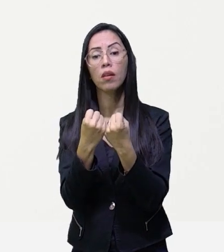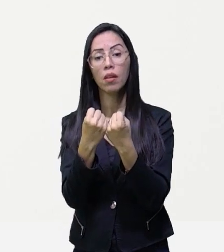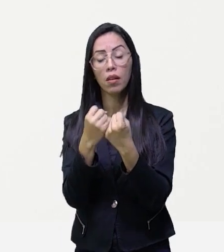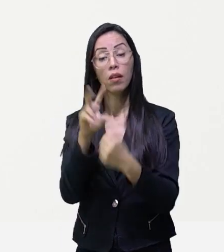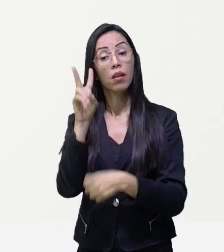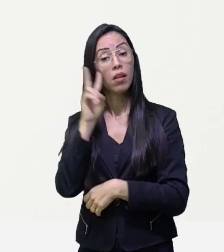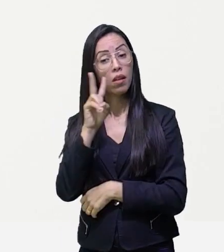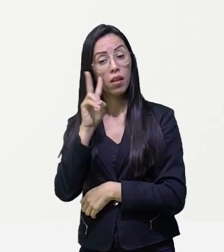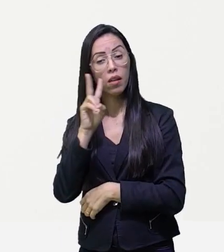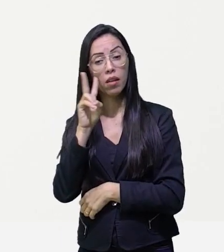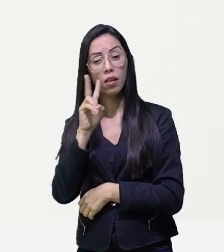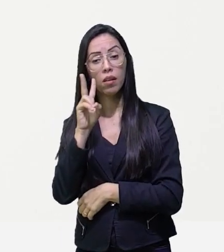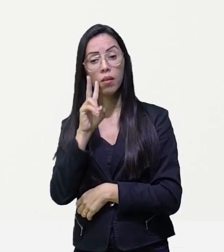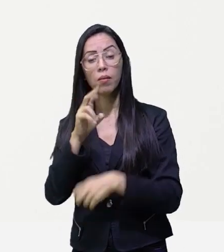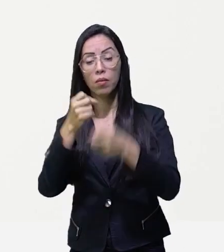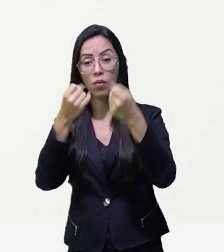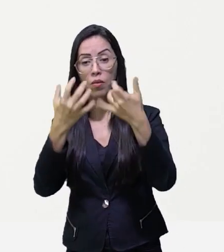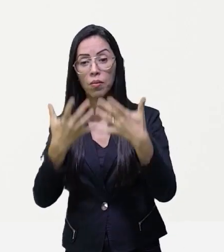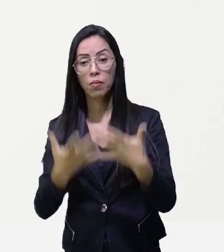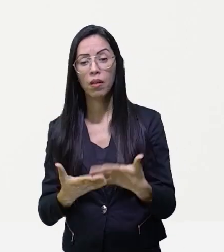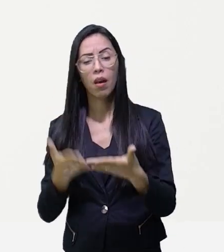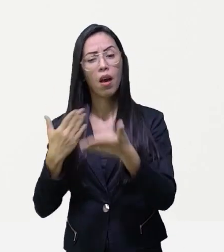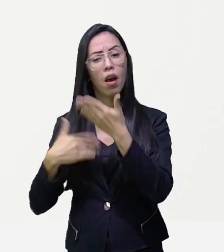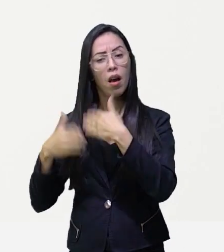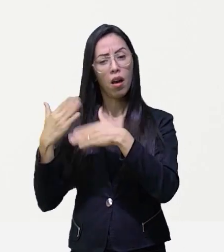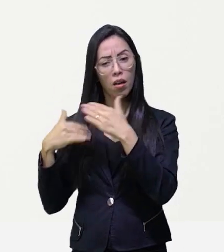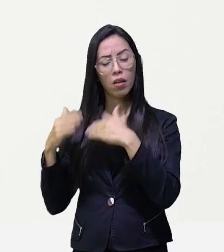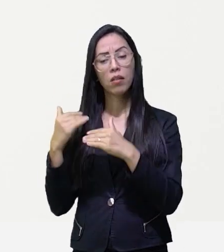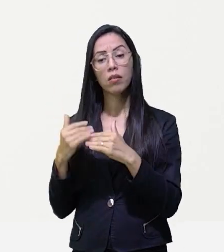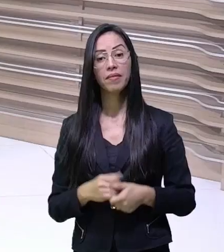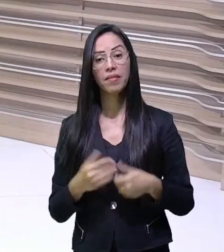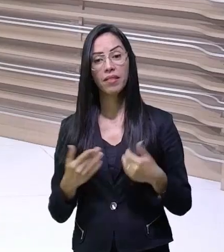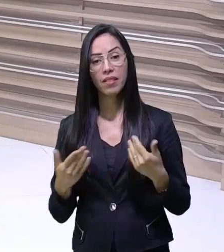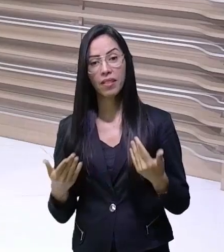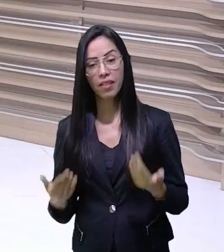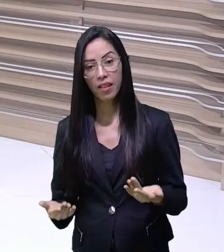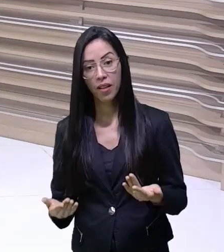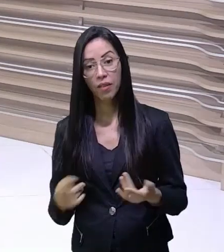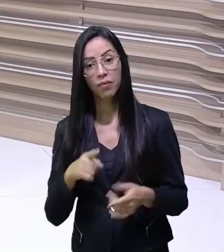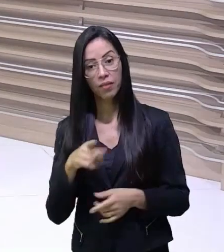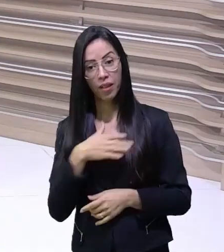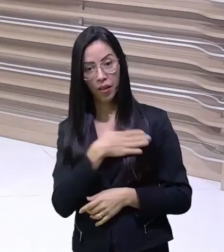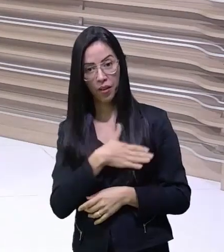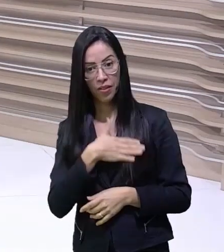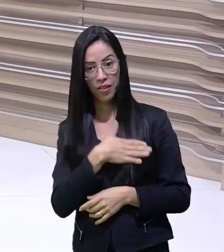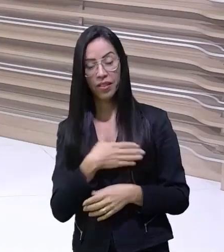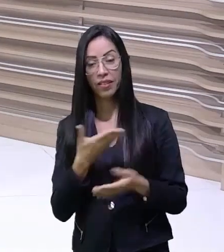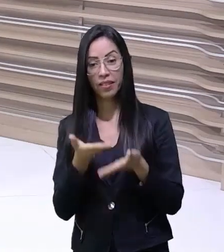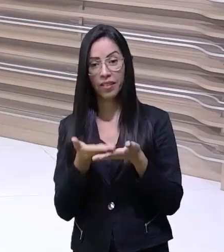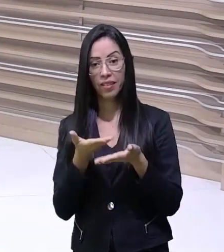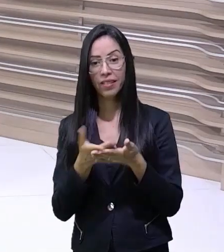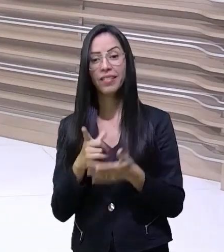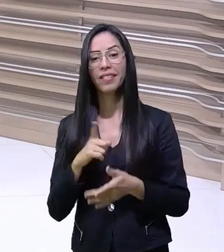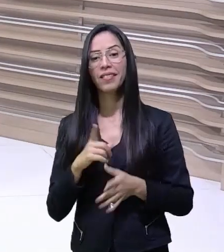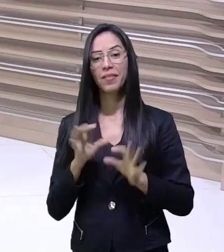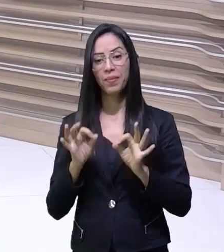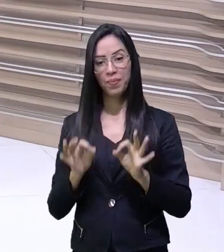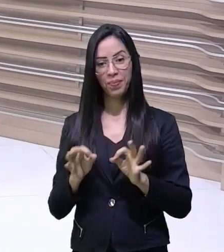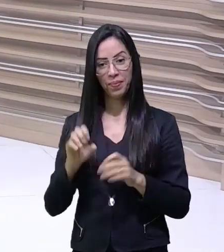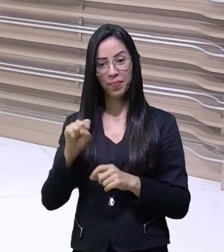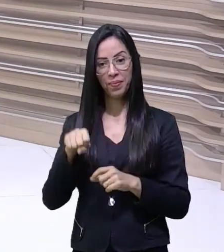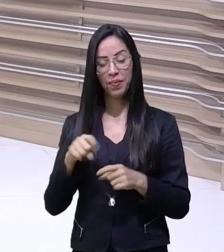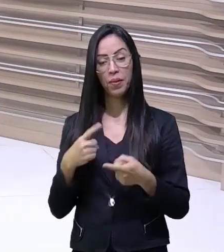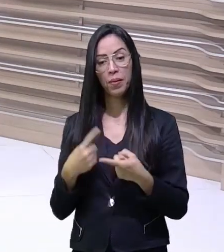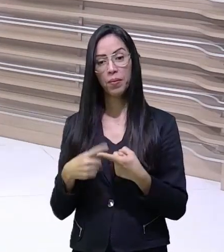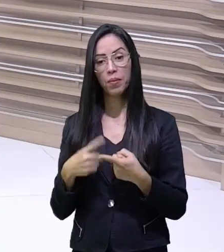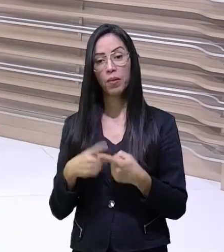que nós falamos lá no início? Então, crianças, gostaram da aula? Tenho certeza que sim. Sabe por quê?